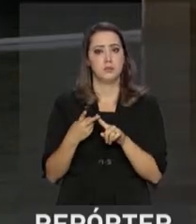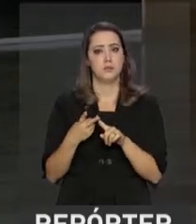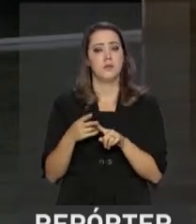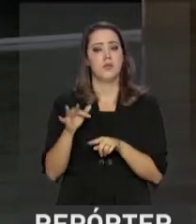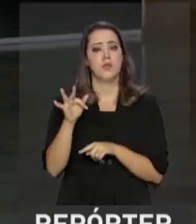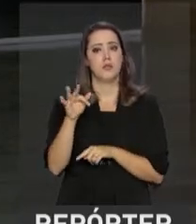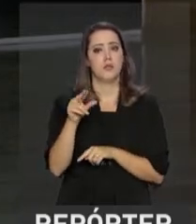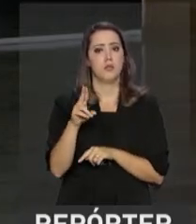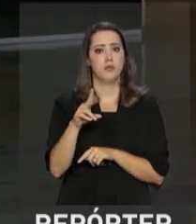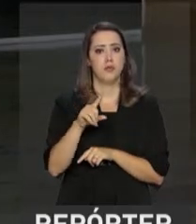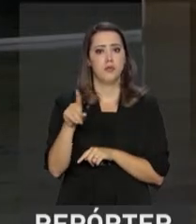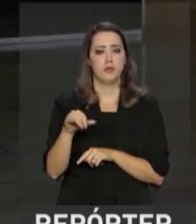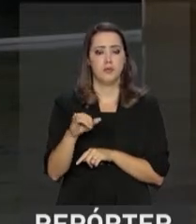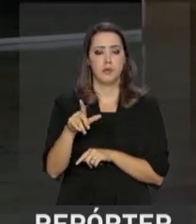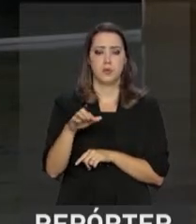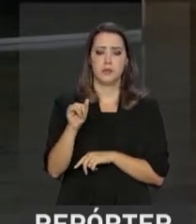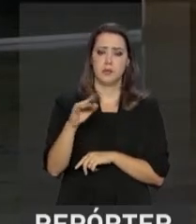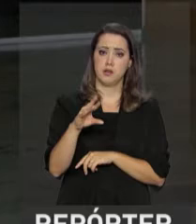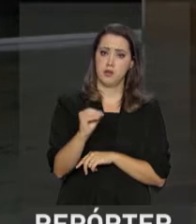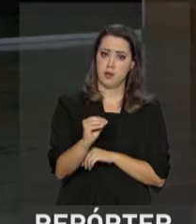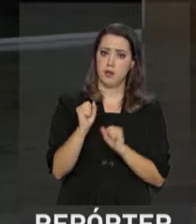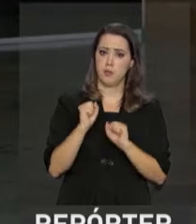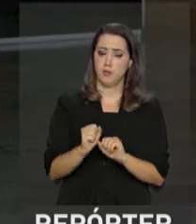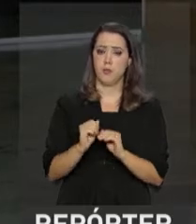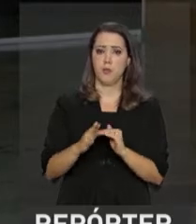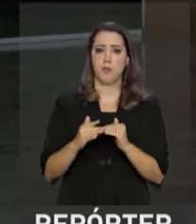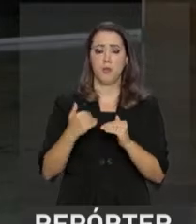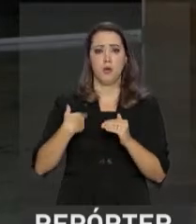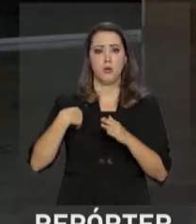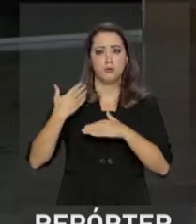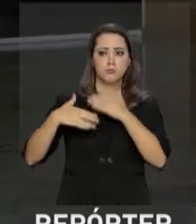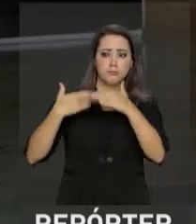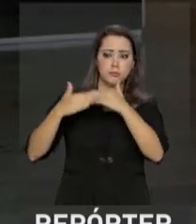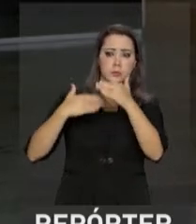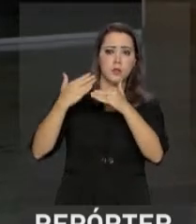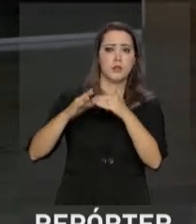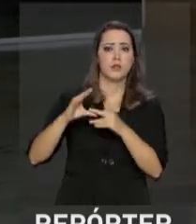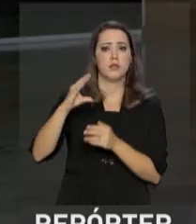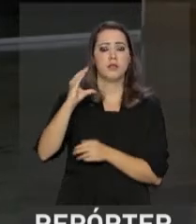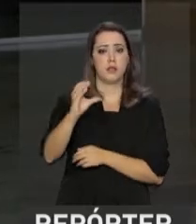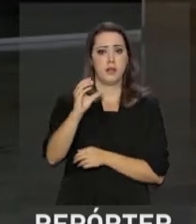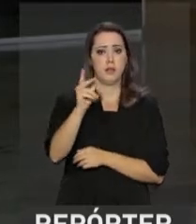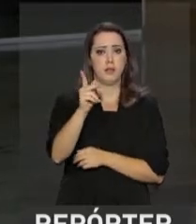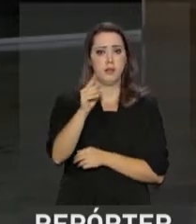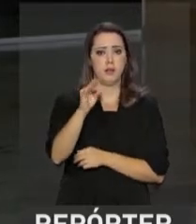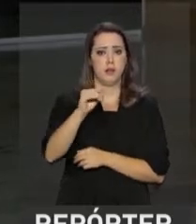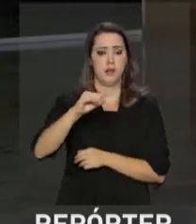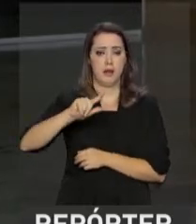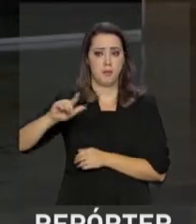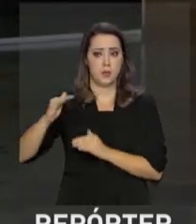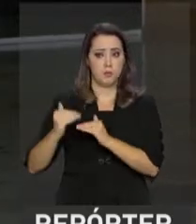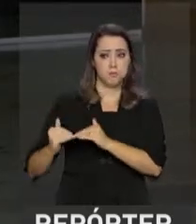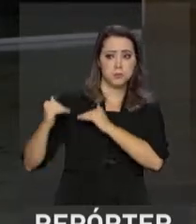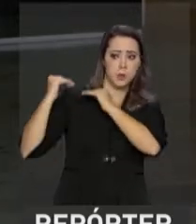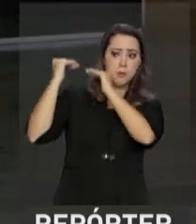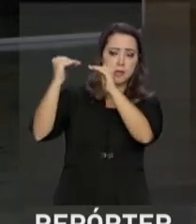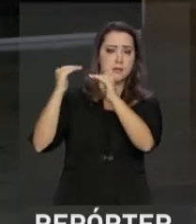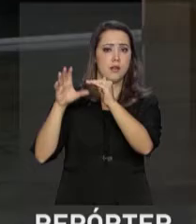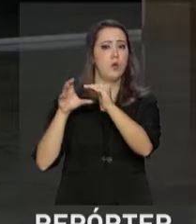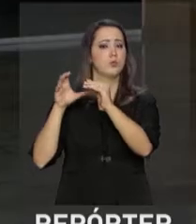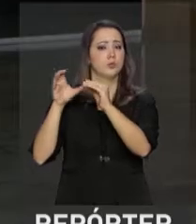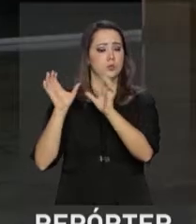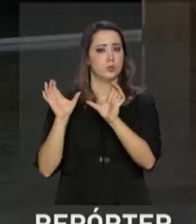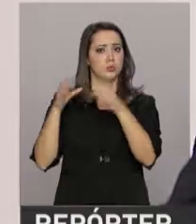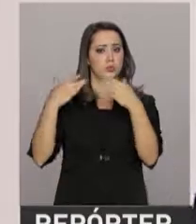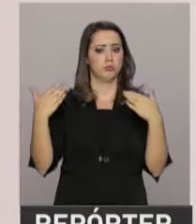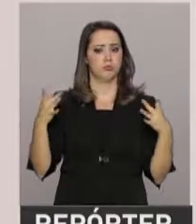navais poderão seguir a hierarquia até o posto de capitão de mar e guerra que é o mais alto escalão na